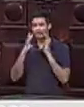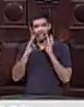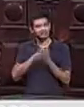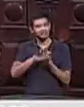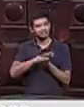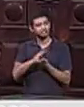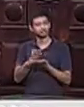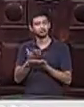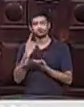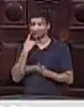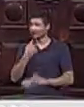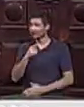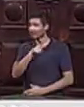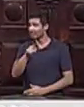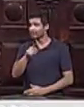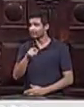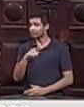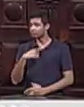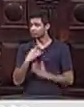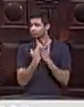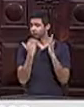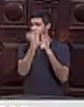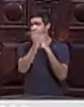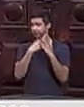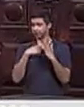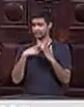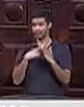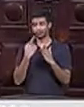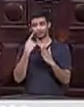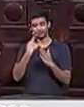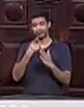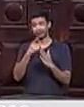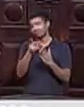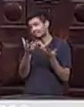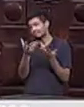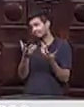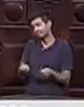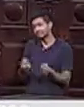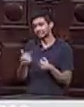ainda assim se submetem, deputado Pedro Augusto, se submetem a